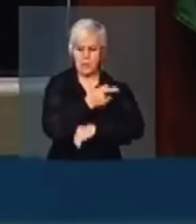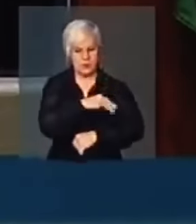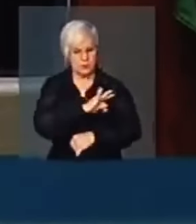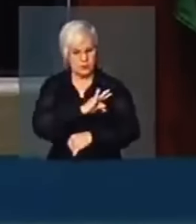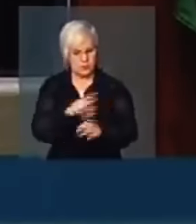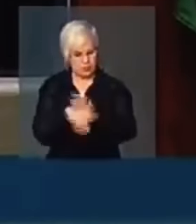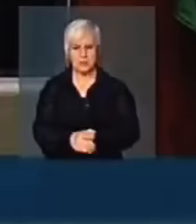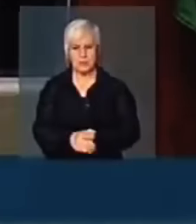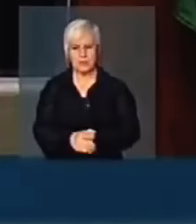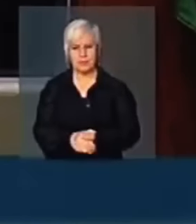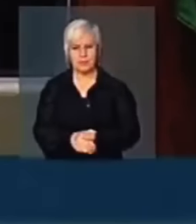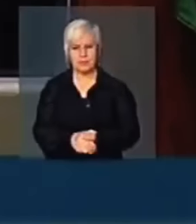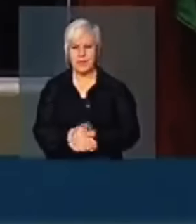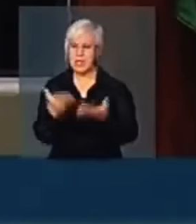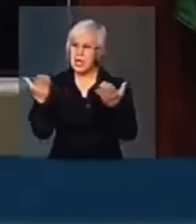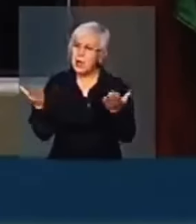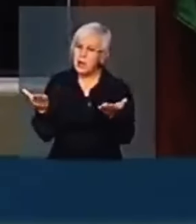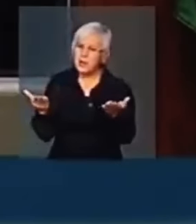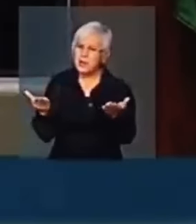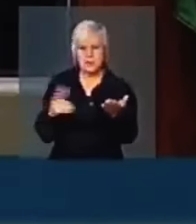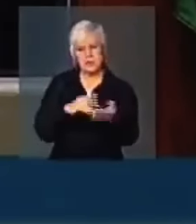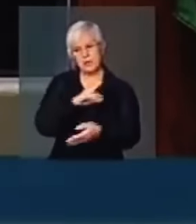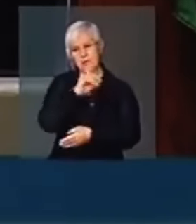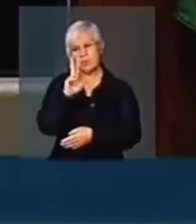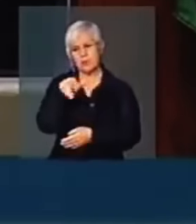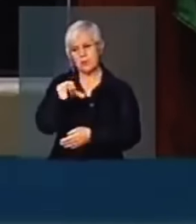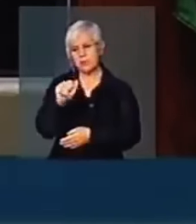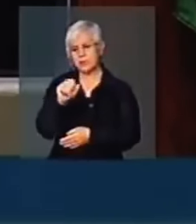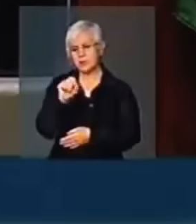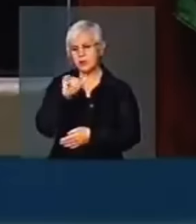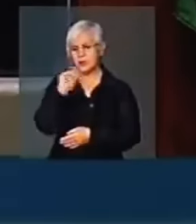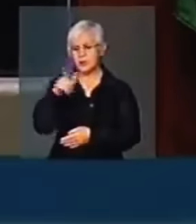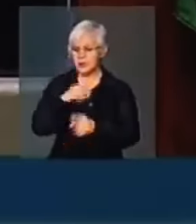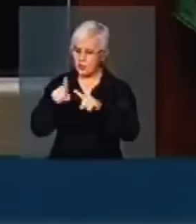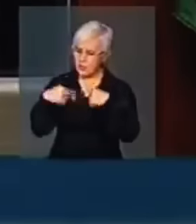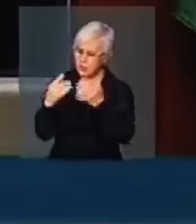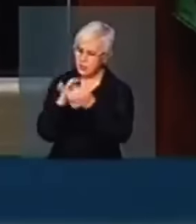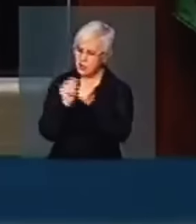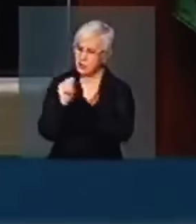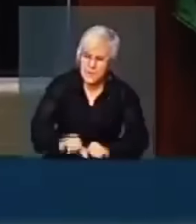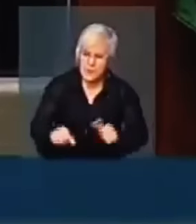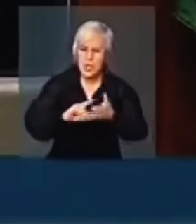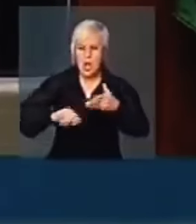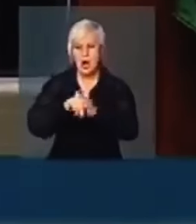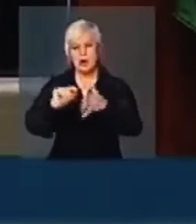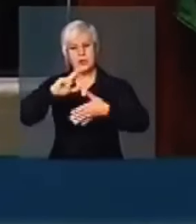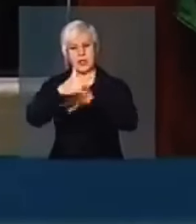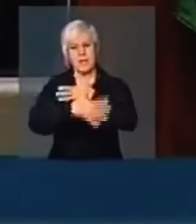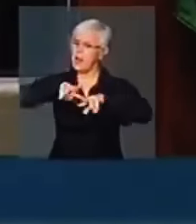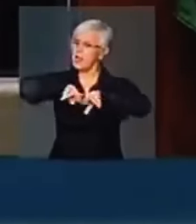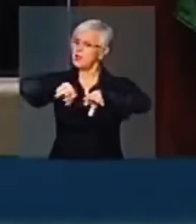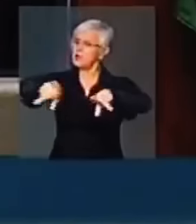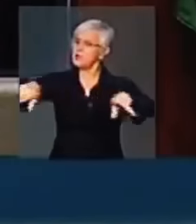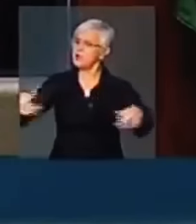partido, para a sua causa? Esteve agora na Unasul se reunindo com a escória da América Latina, tratando, entre outras